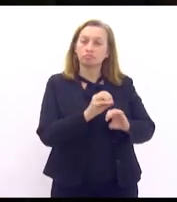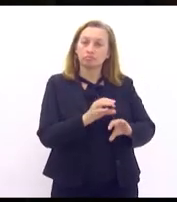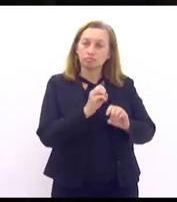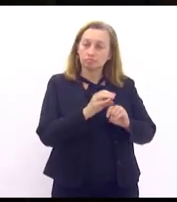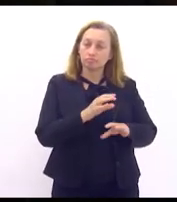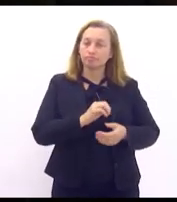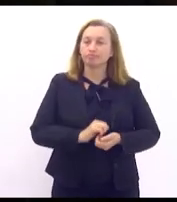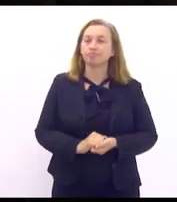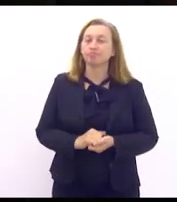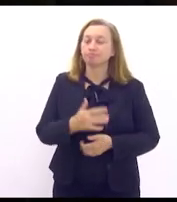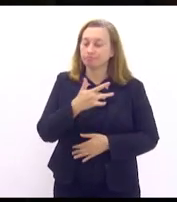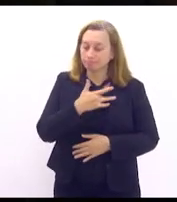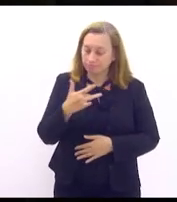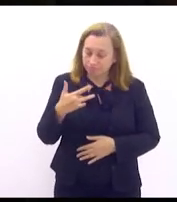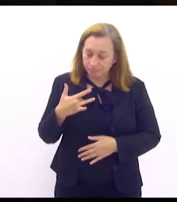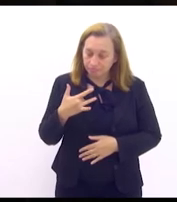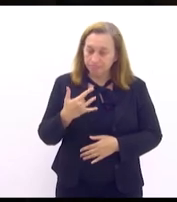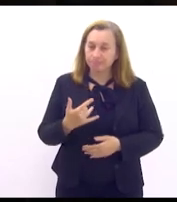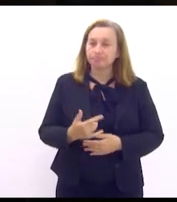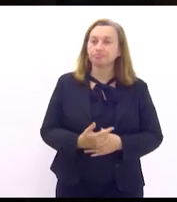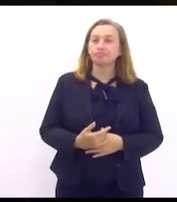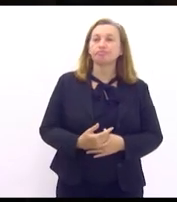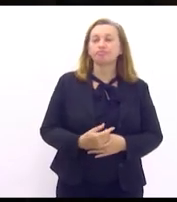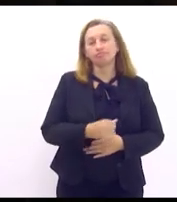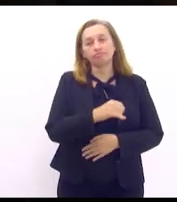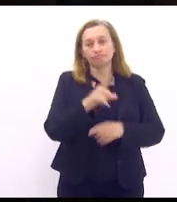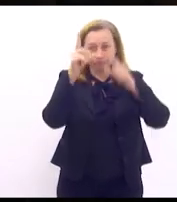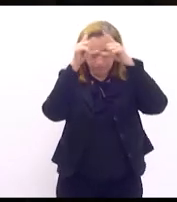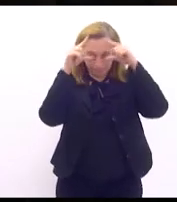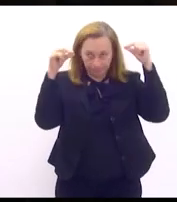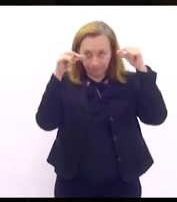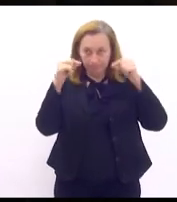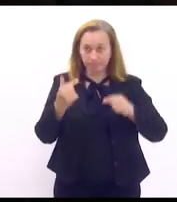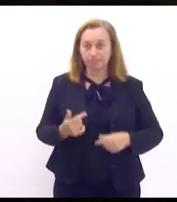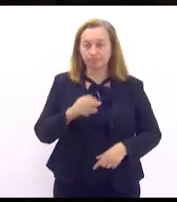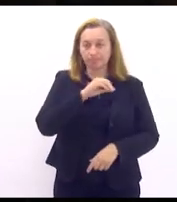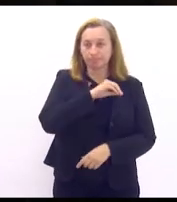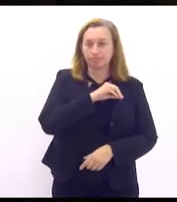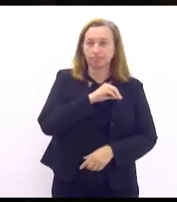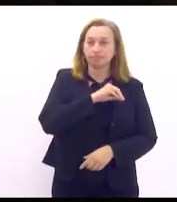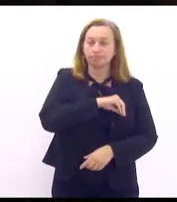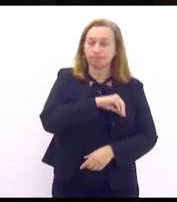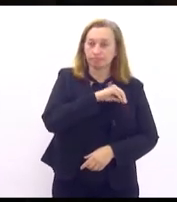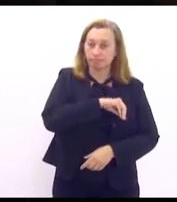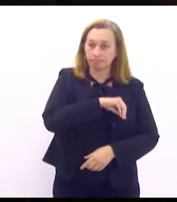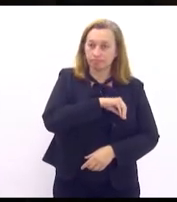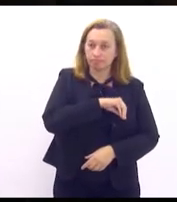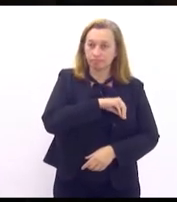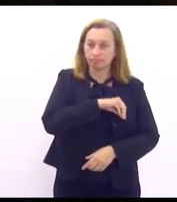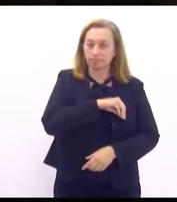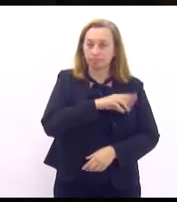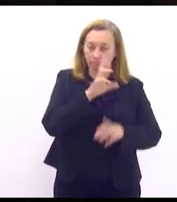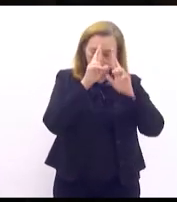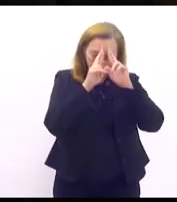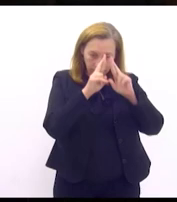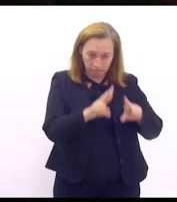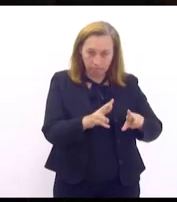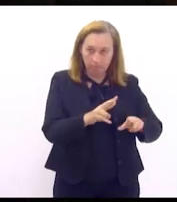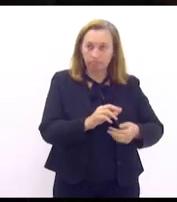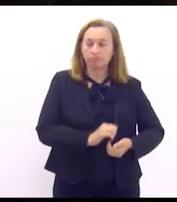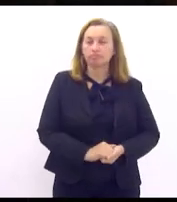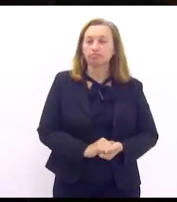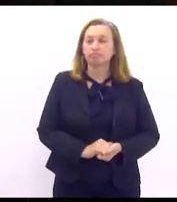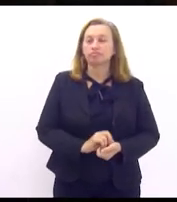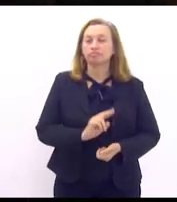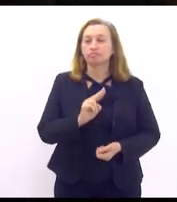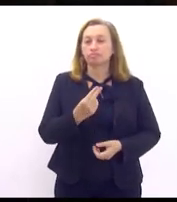os servidores da saúde, especialmente da enfermagem, que não estão tendo seus pisos nacionais respeitados ou os